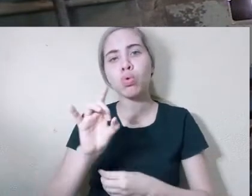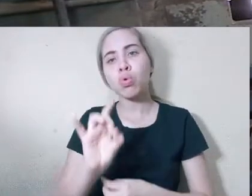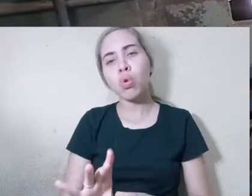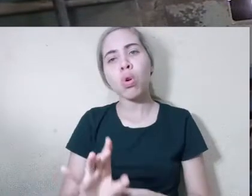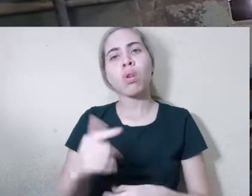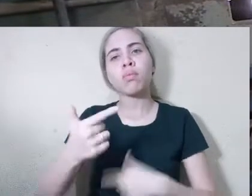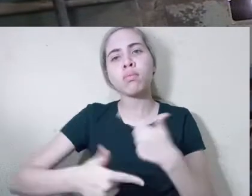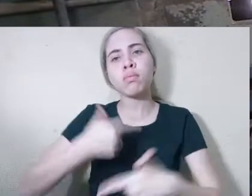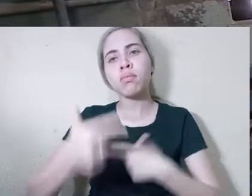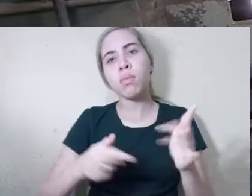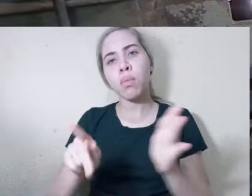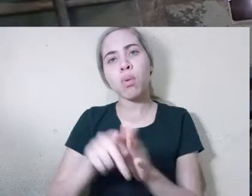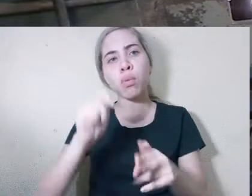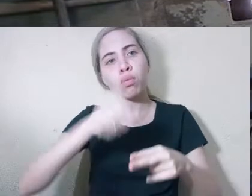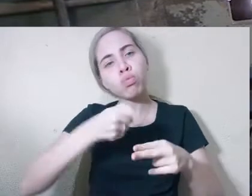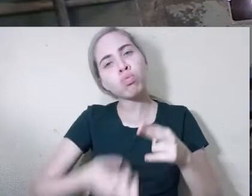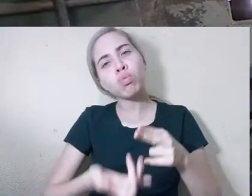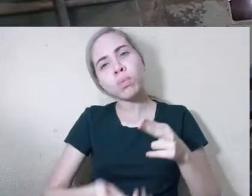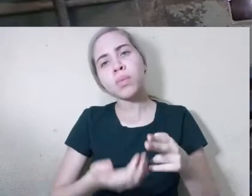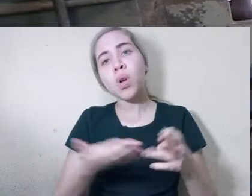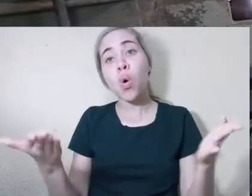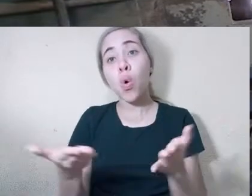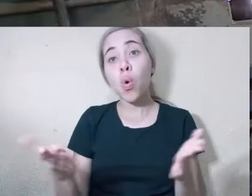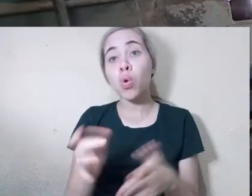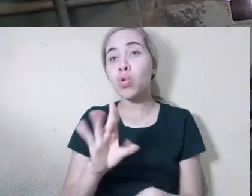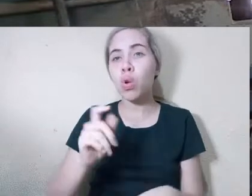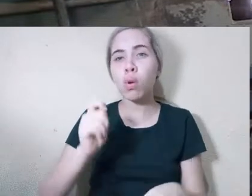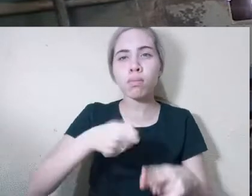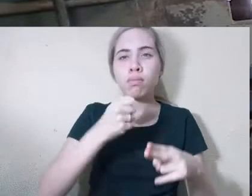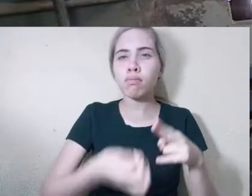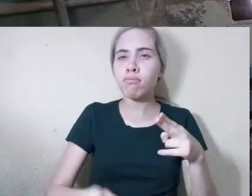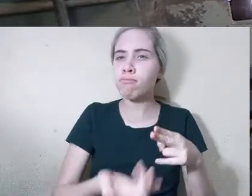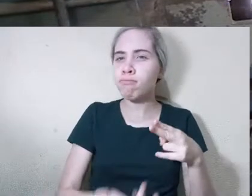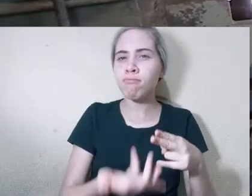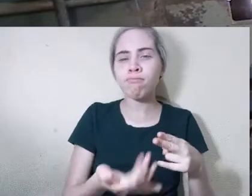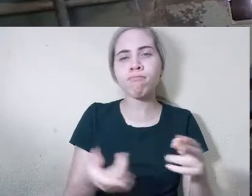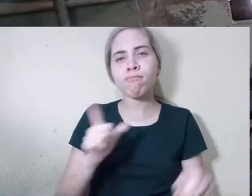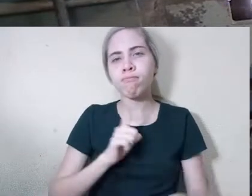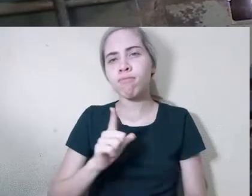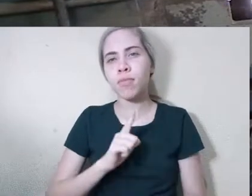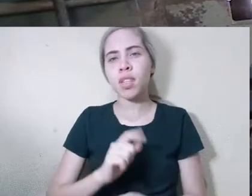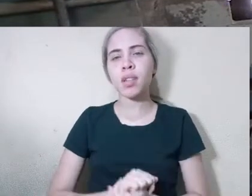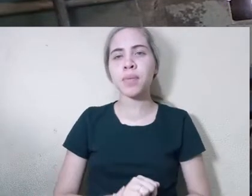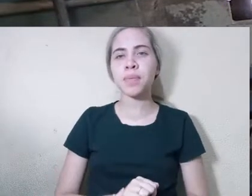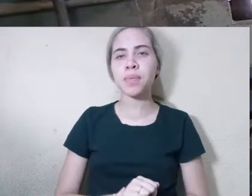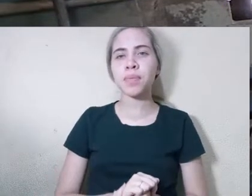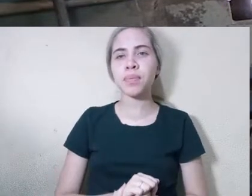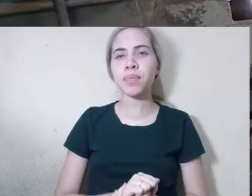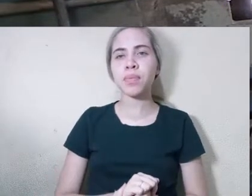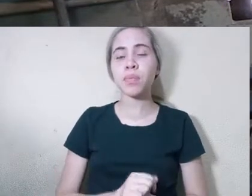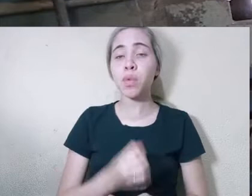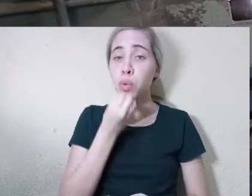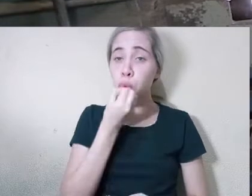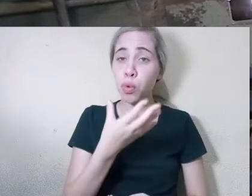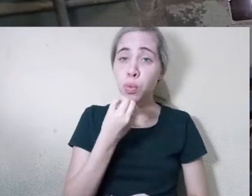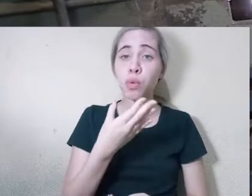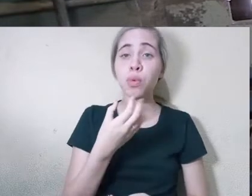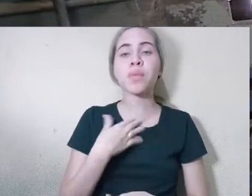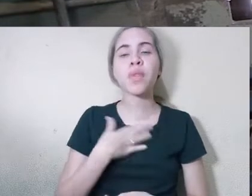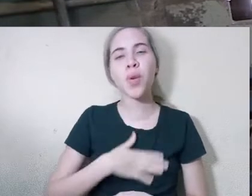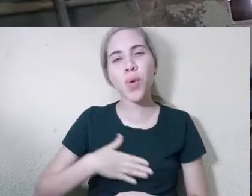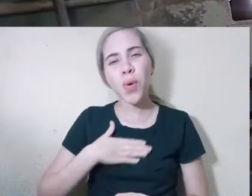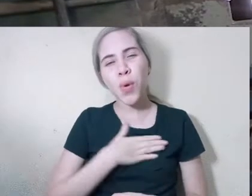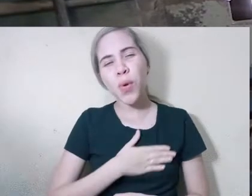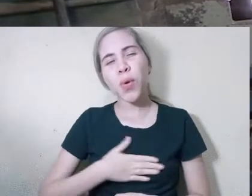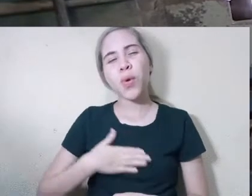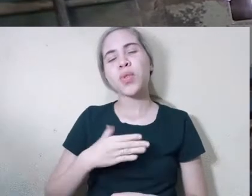como se diz, só trabalhando na cutelaria mesmo. E hoje você vive só de cutelaria. Eu vivo só de cutelaria, graças a Deus. Ah, muito bem, é muito bom. Eu sempre